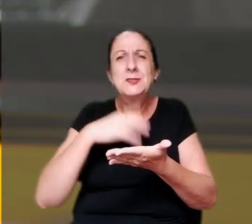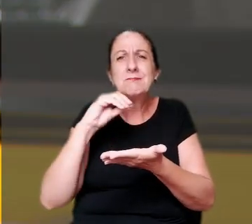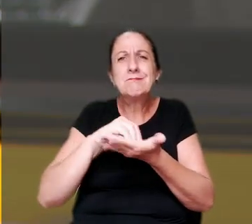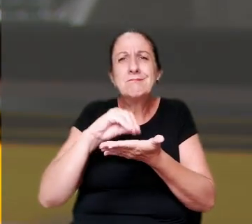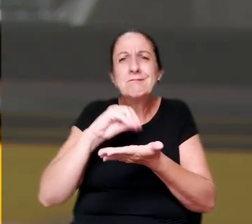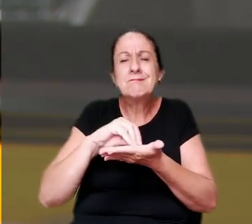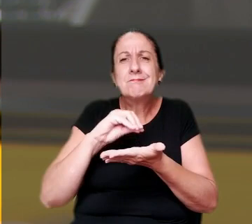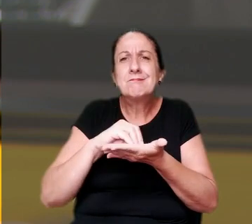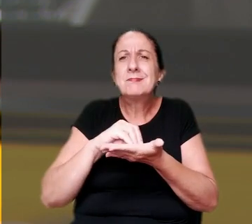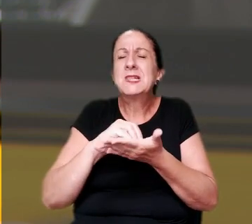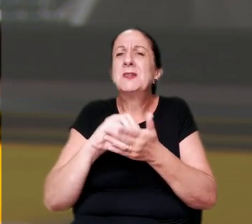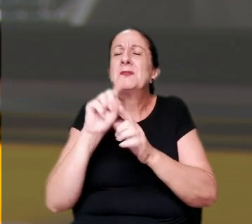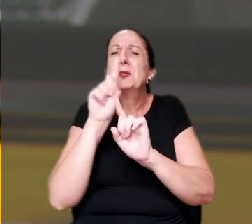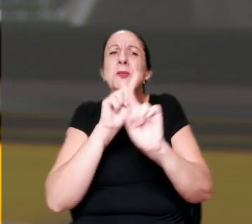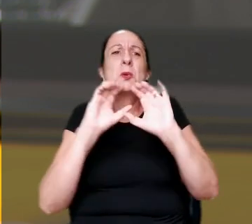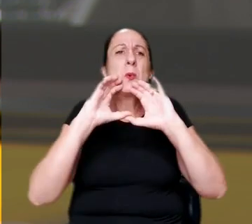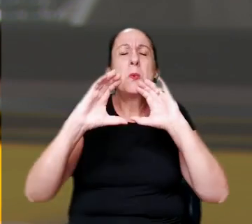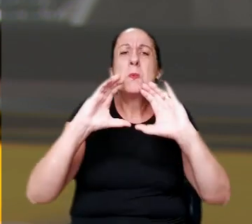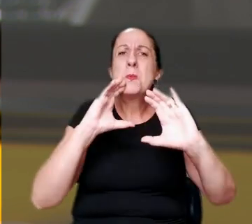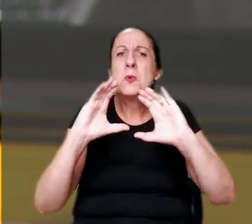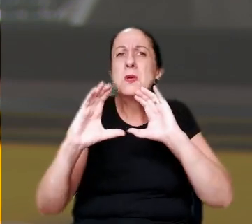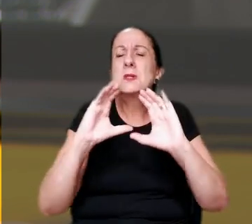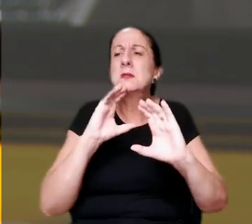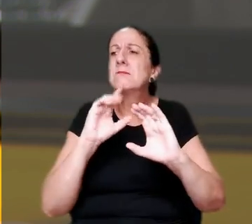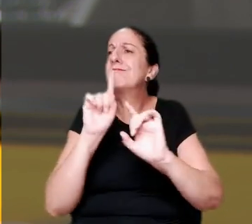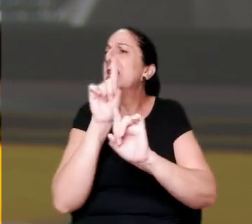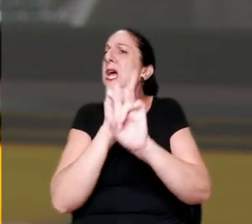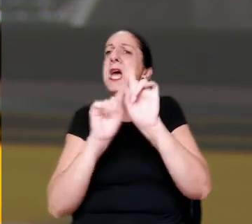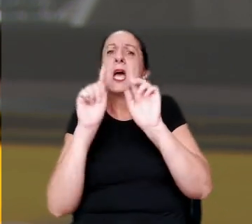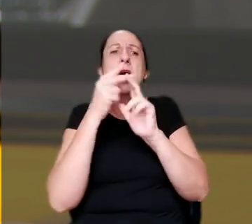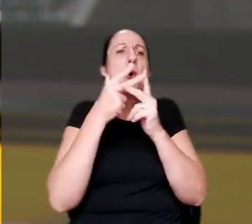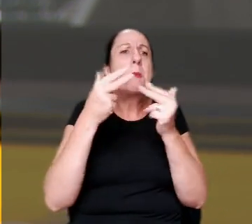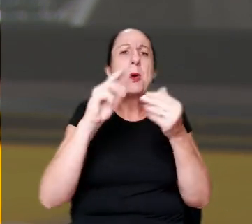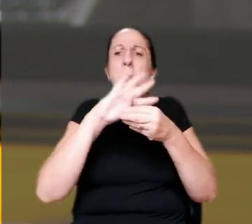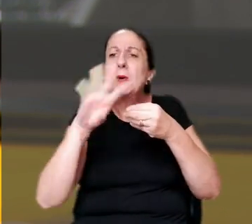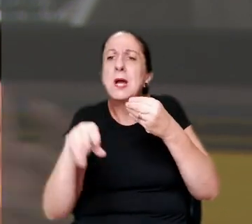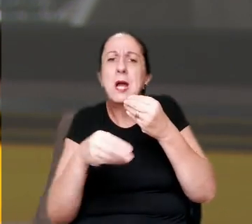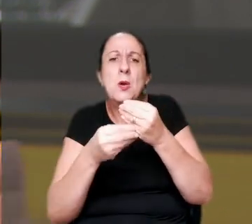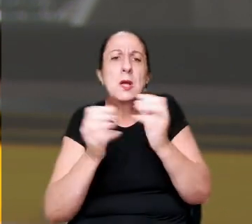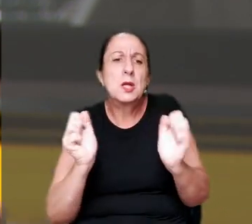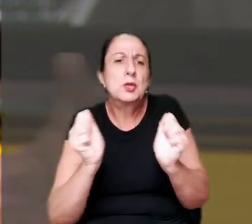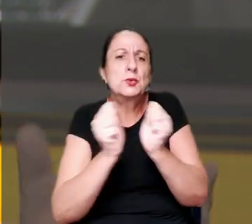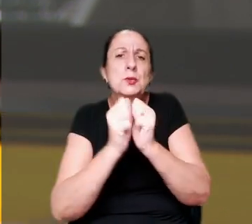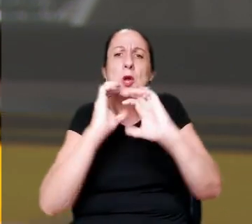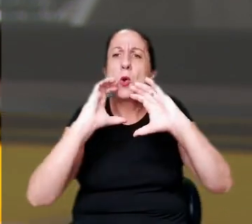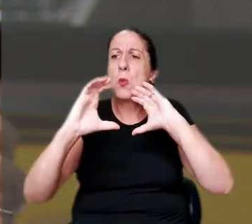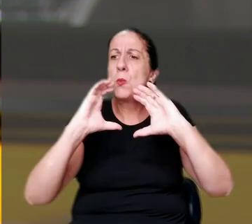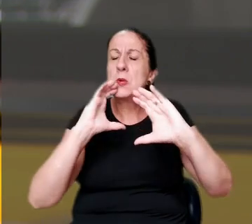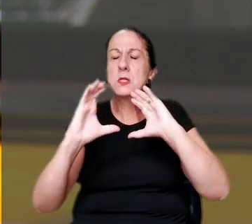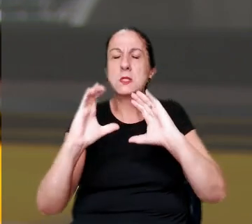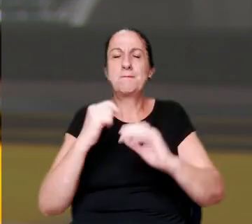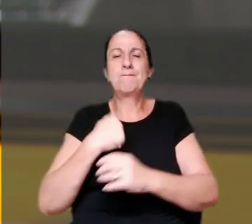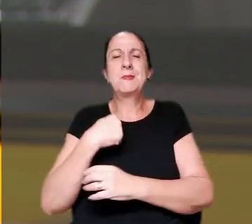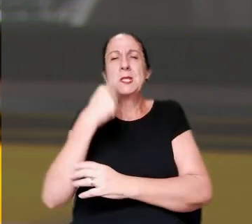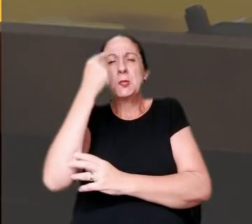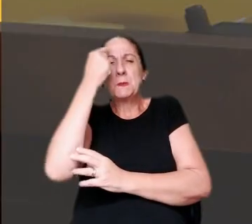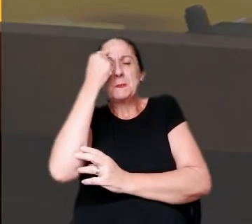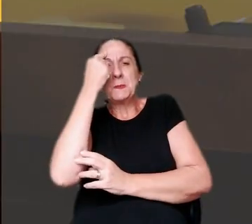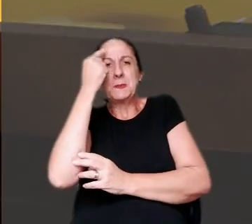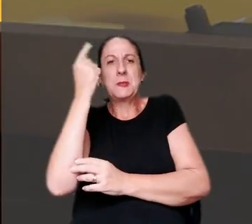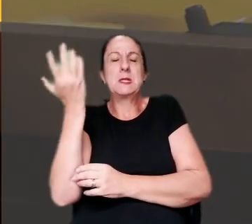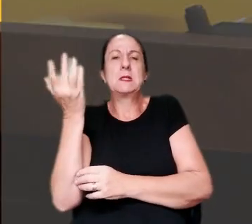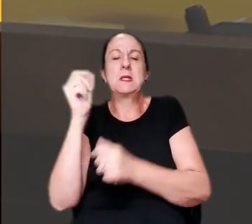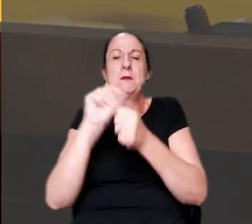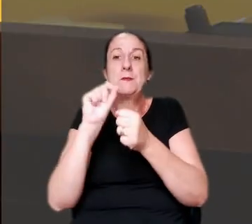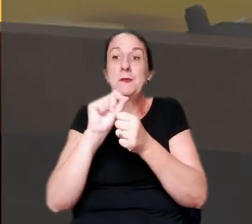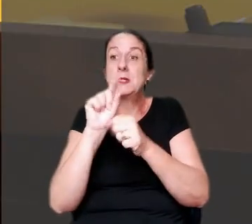de uma comunicação, de um veículo que agregasse o pessoal dando comunicações. Então,